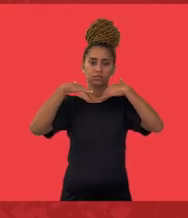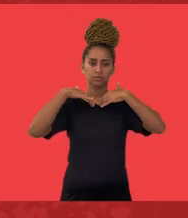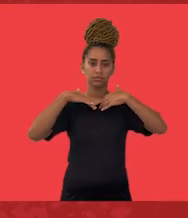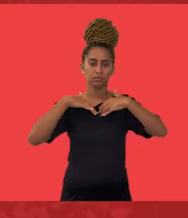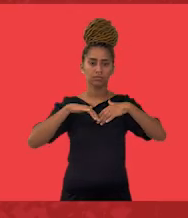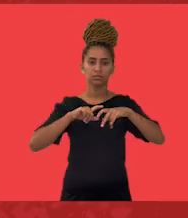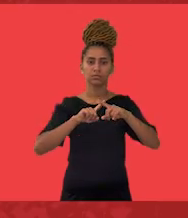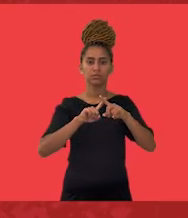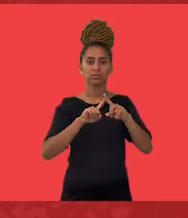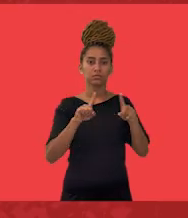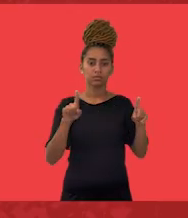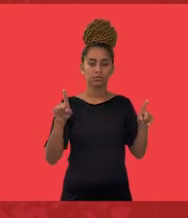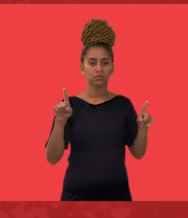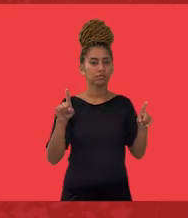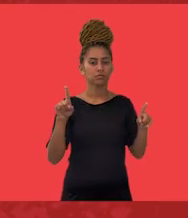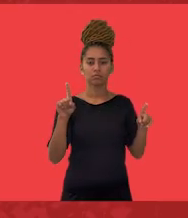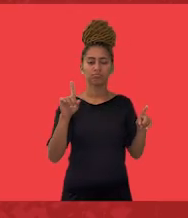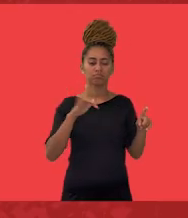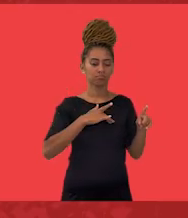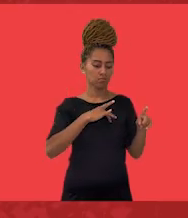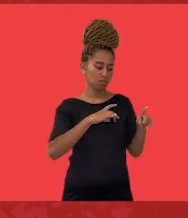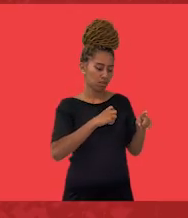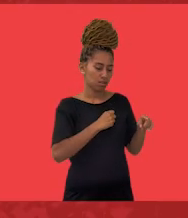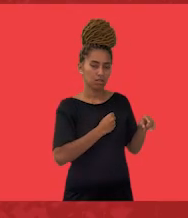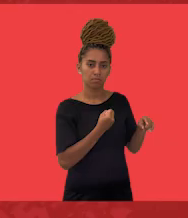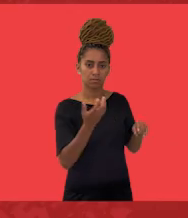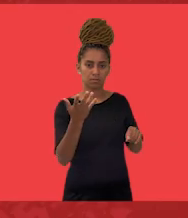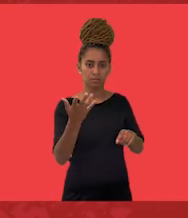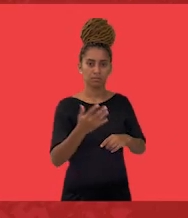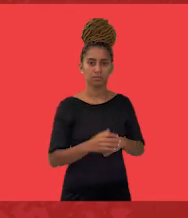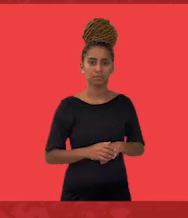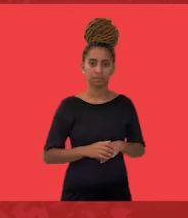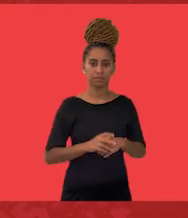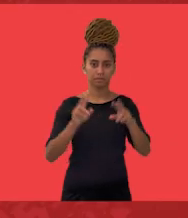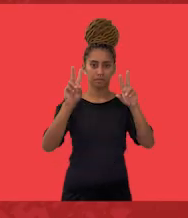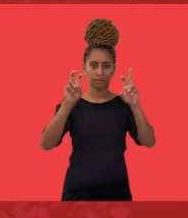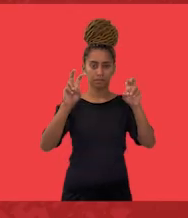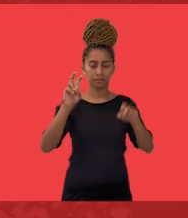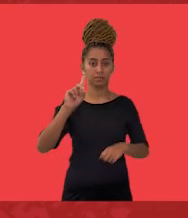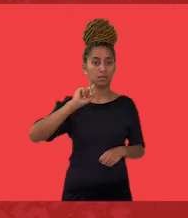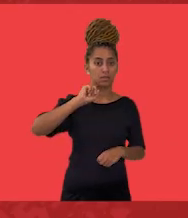Você não saberá. Ne me parle pas d'amour.